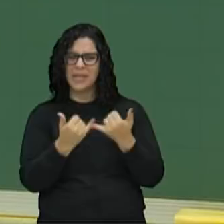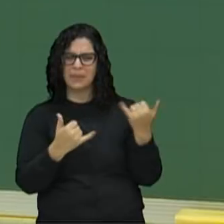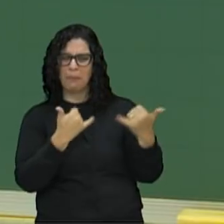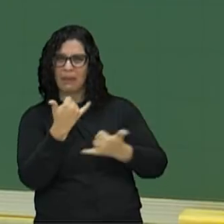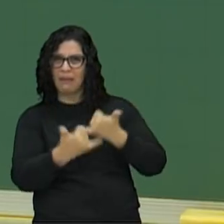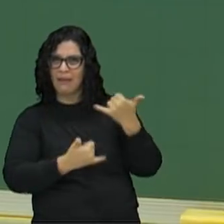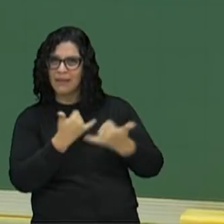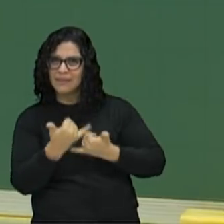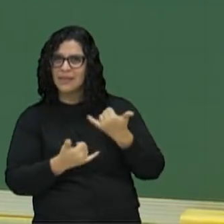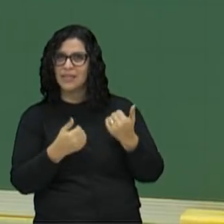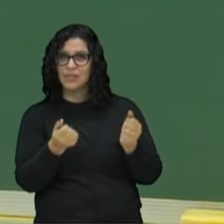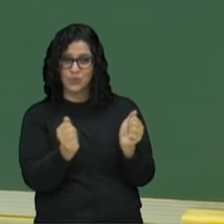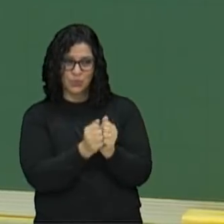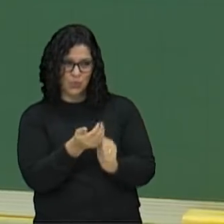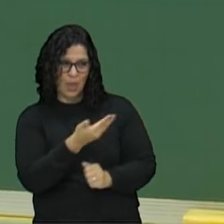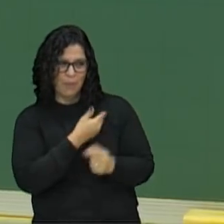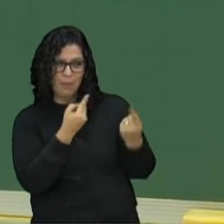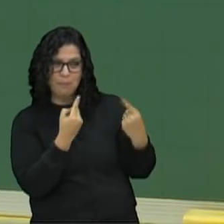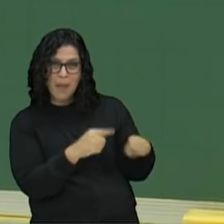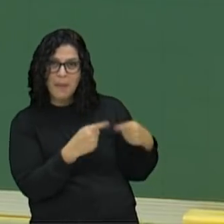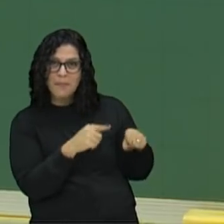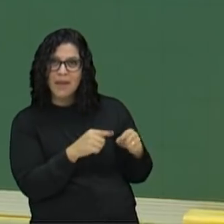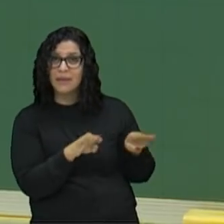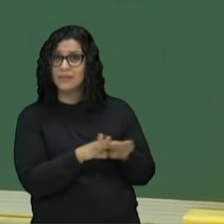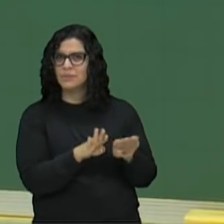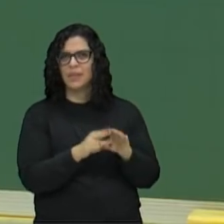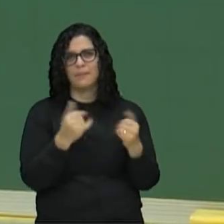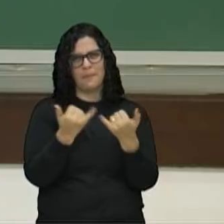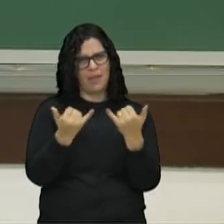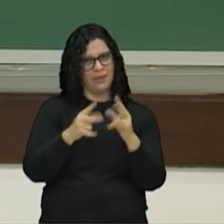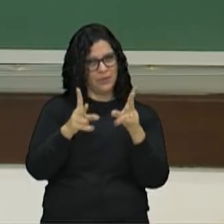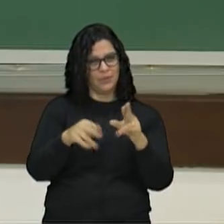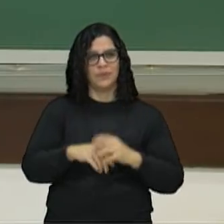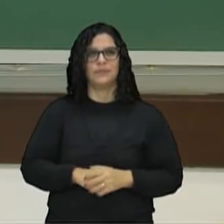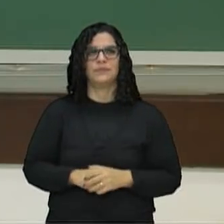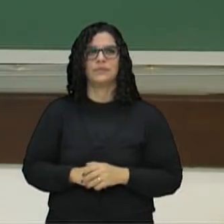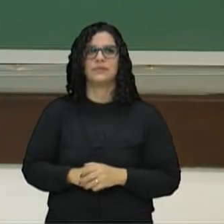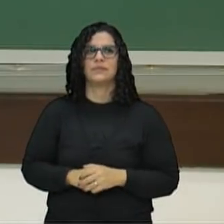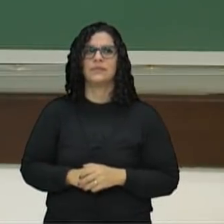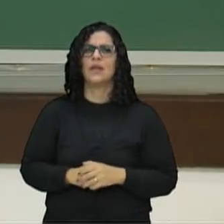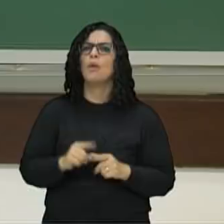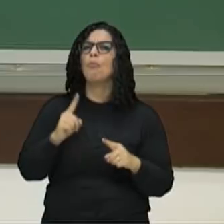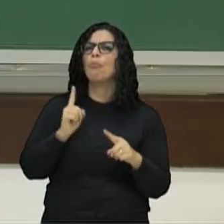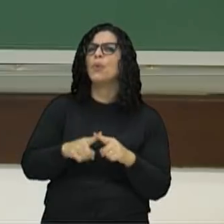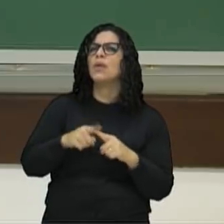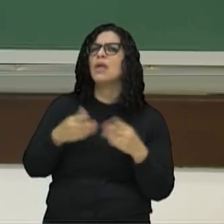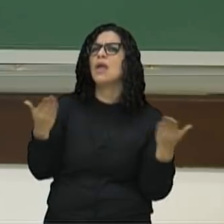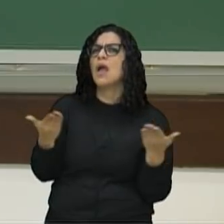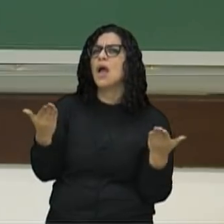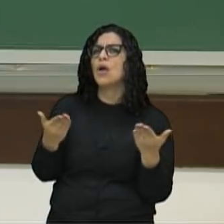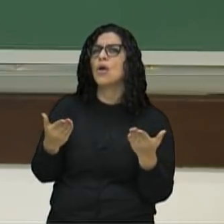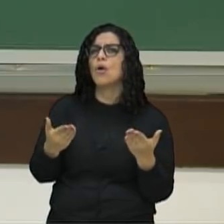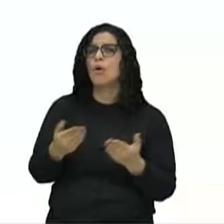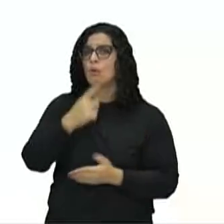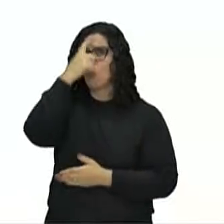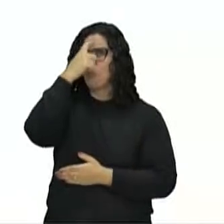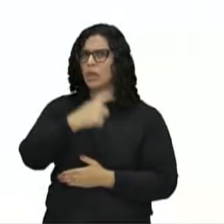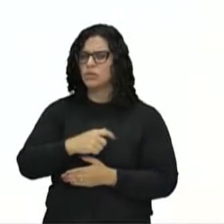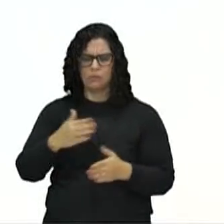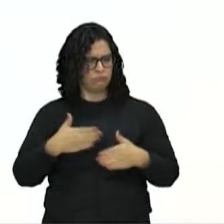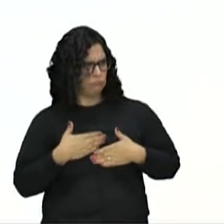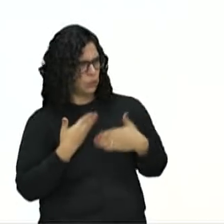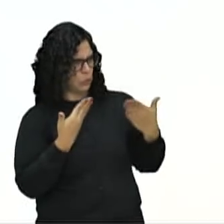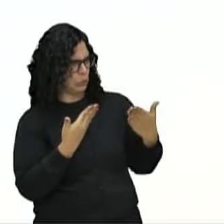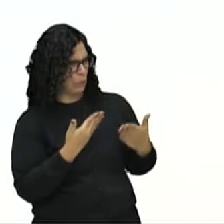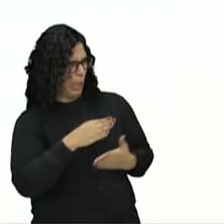que a gente faz com um amigo ou com uma amiga? É mais ou menos isso. Por que o protagonista se